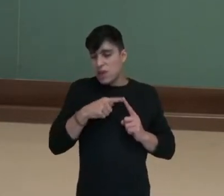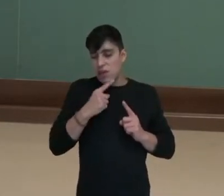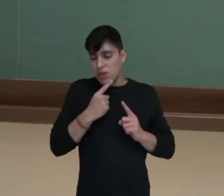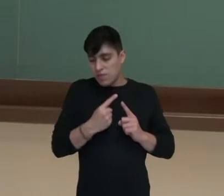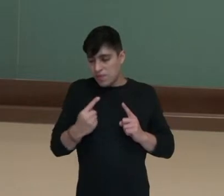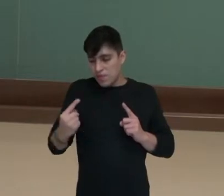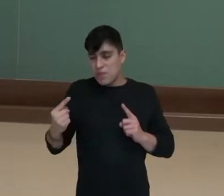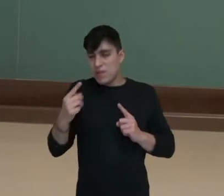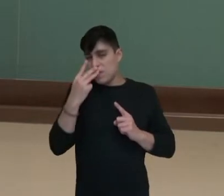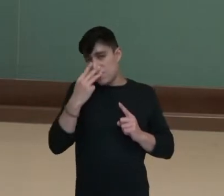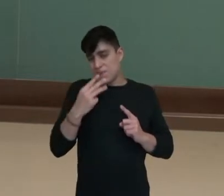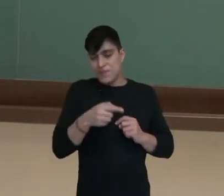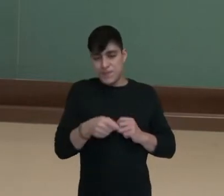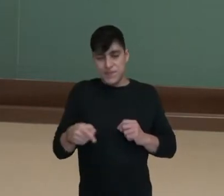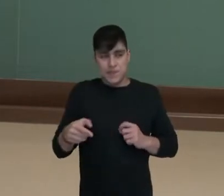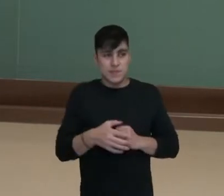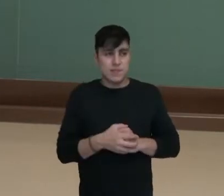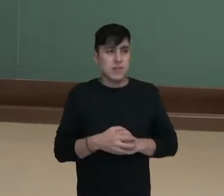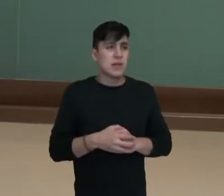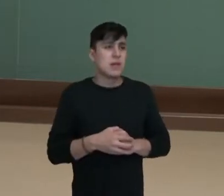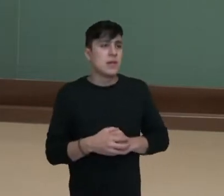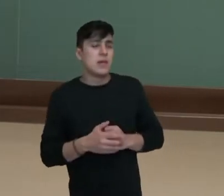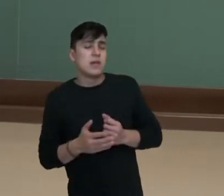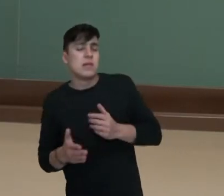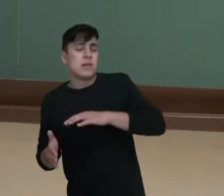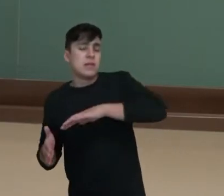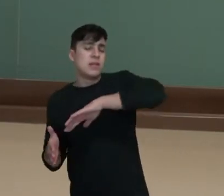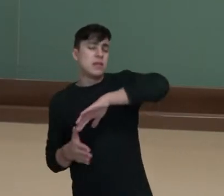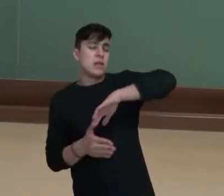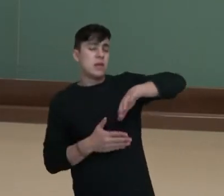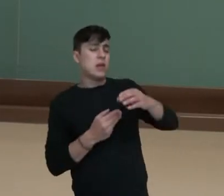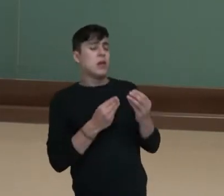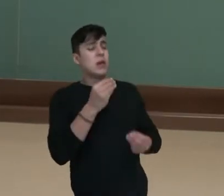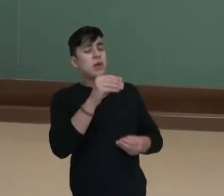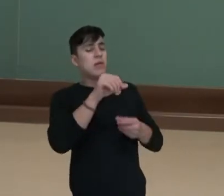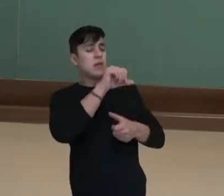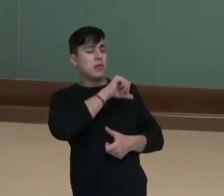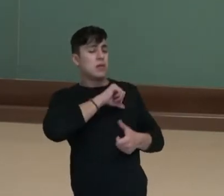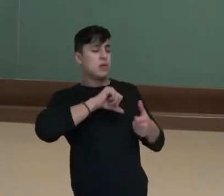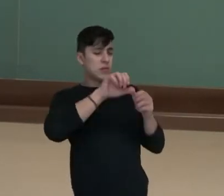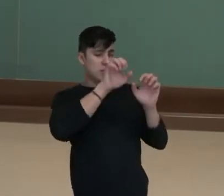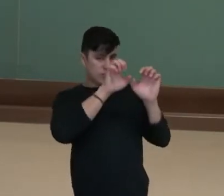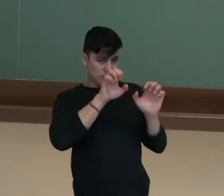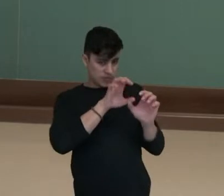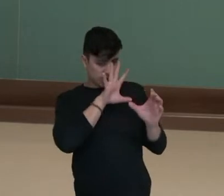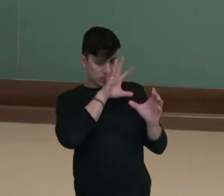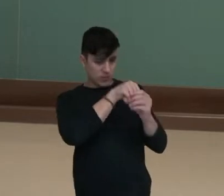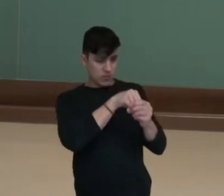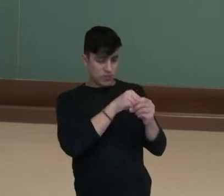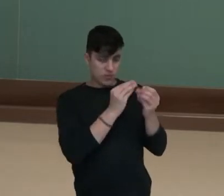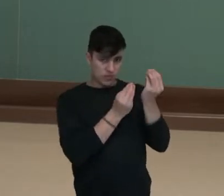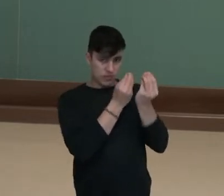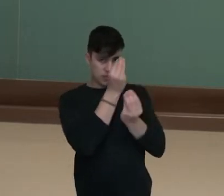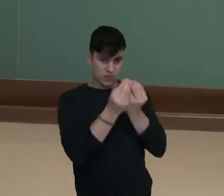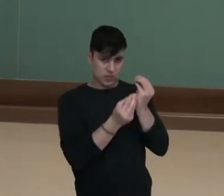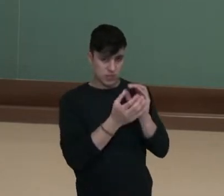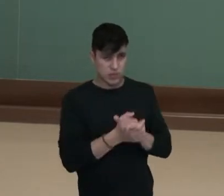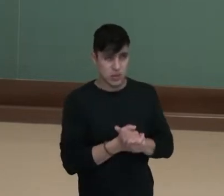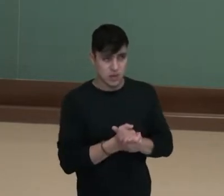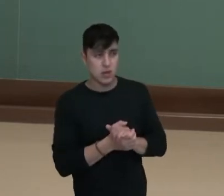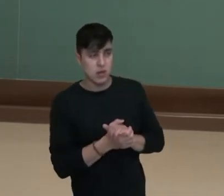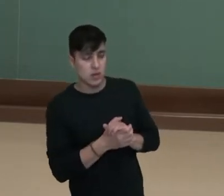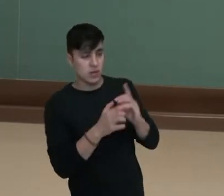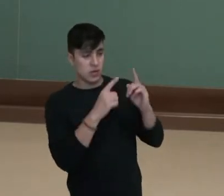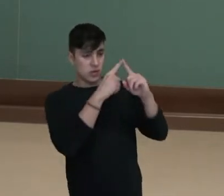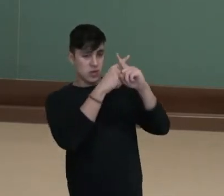21. Olha, então vamos lá ver para alterações estruturais. Então, alteração na estrutura. O